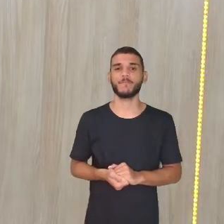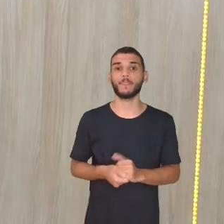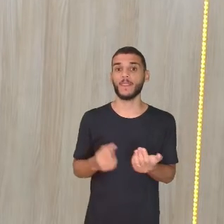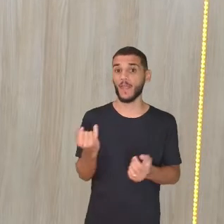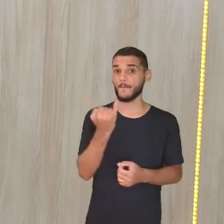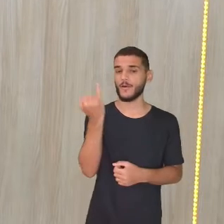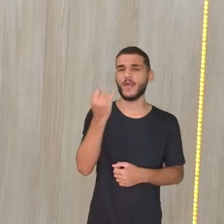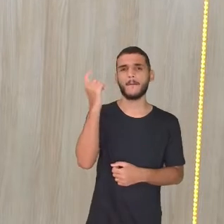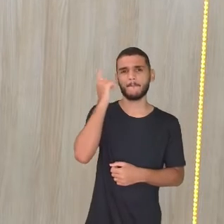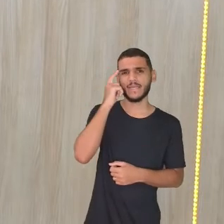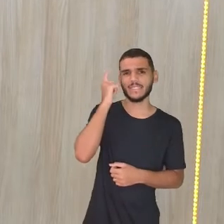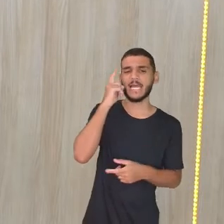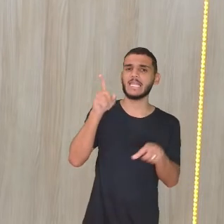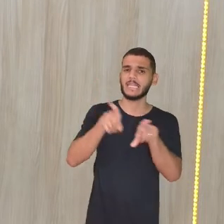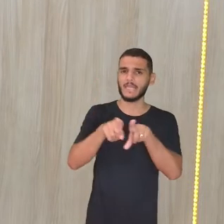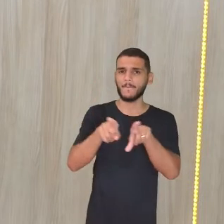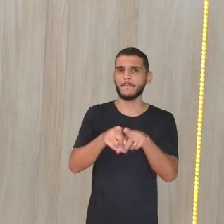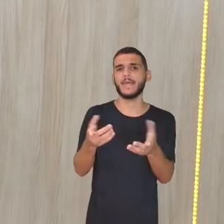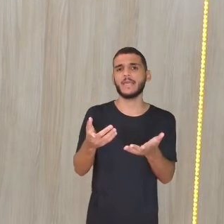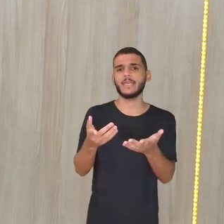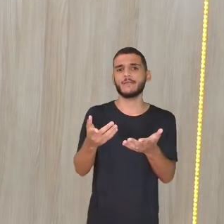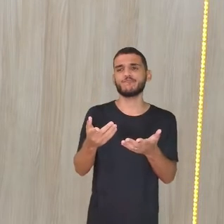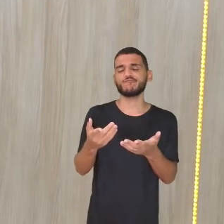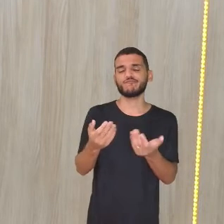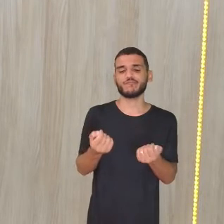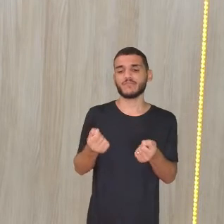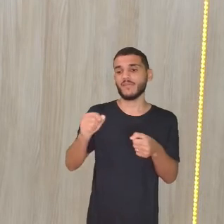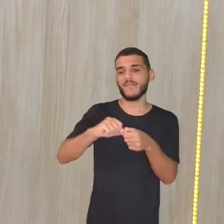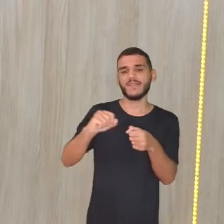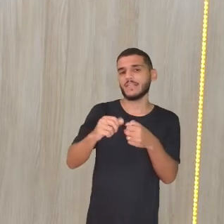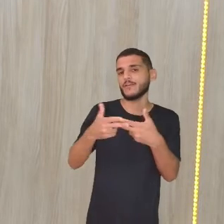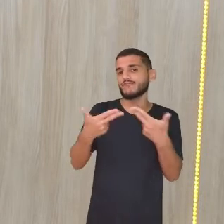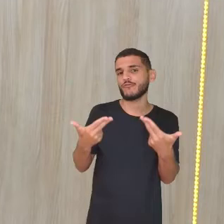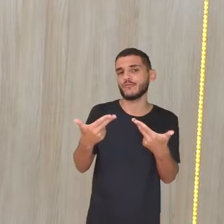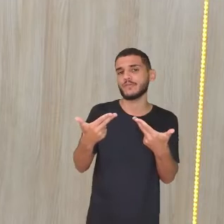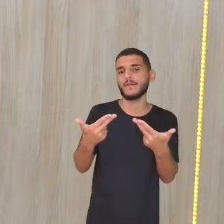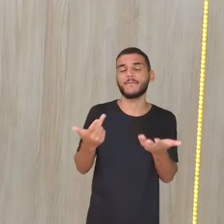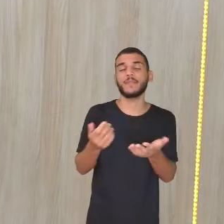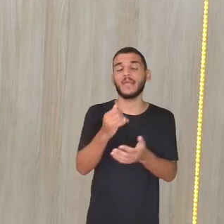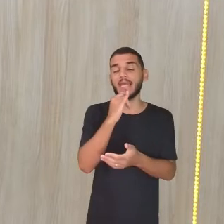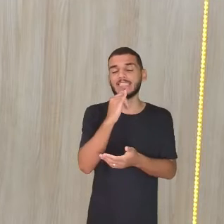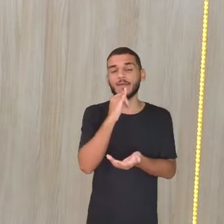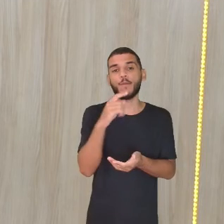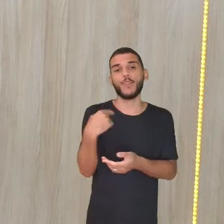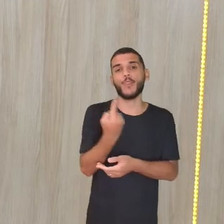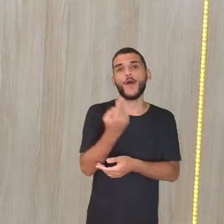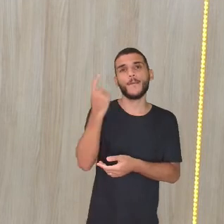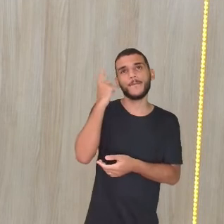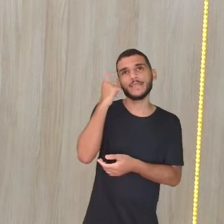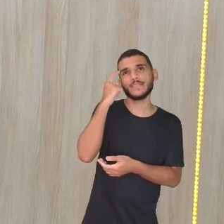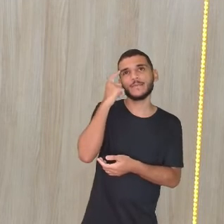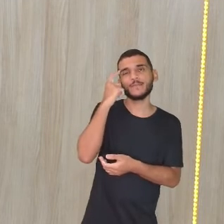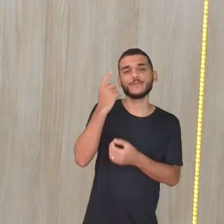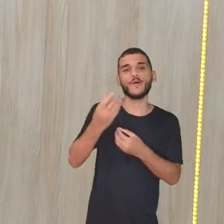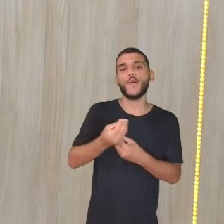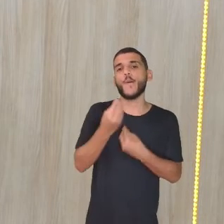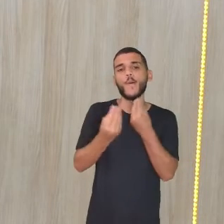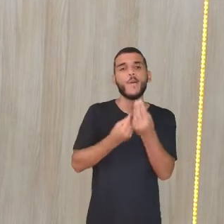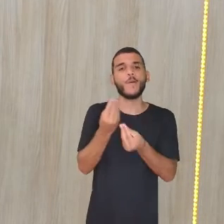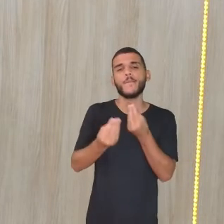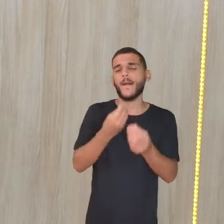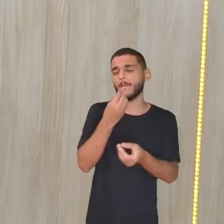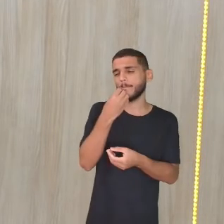não é? Quando a gente pensa em um gênero bom como história em quadrinhos para as crianças,